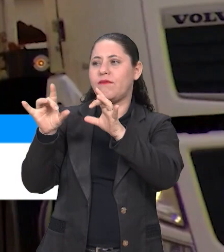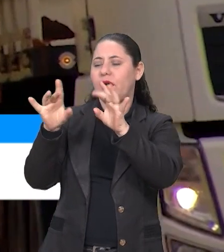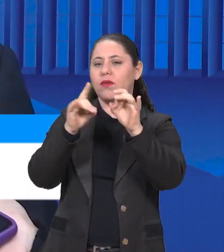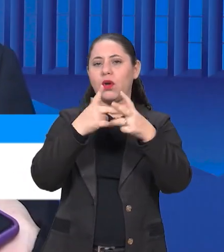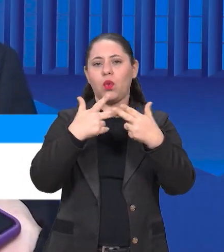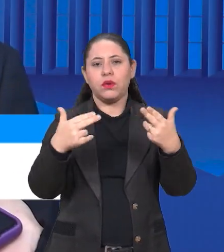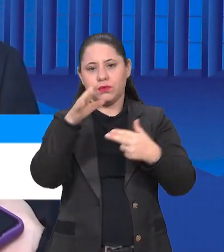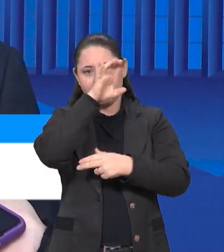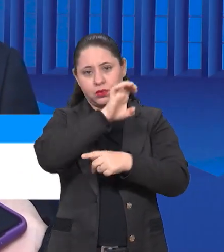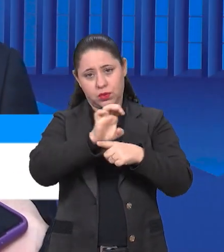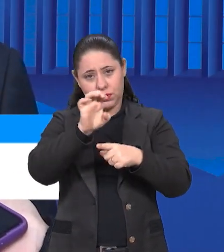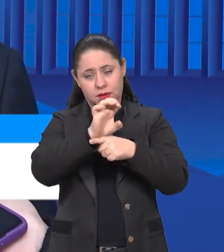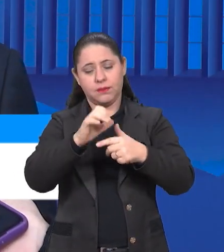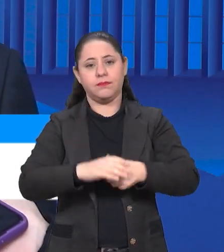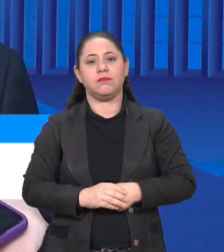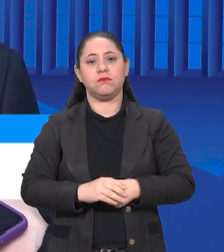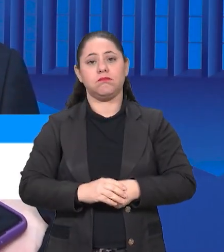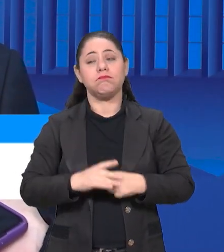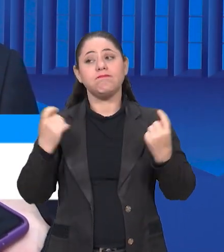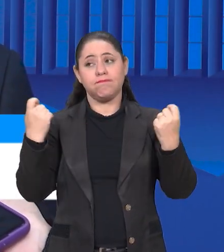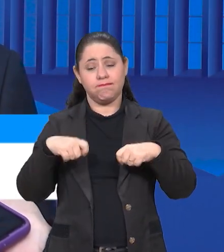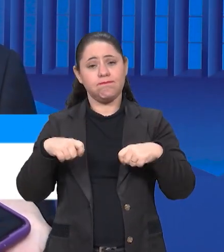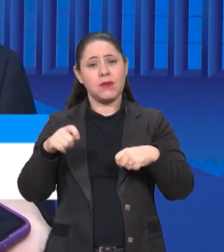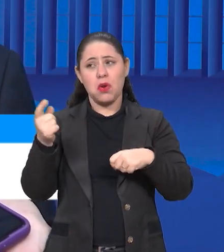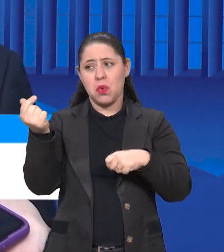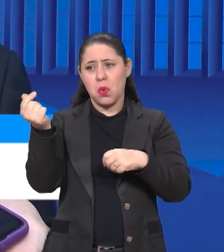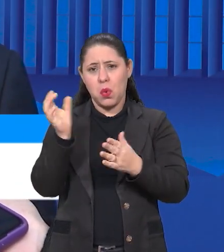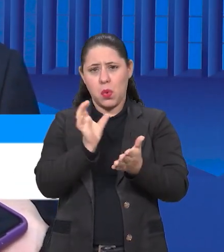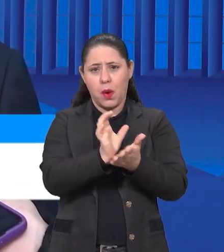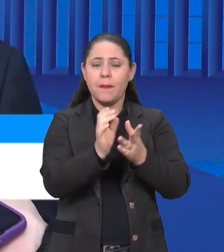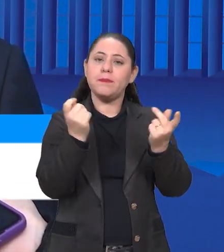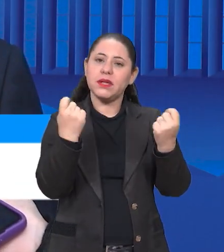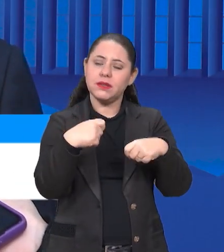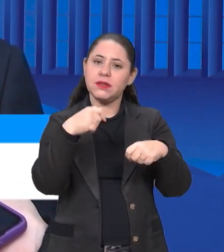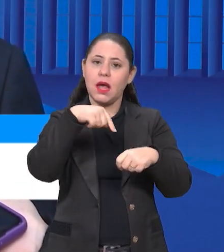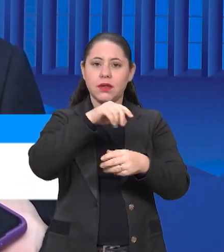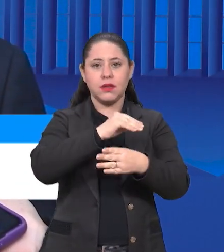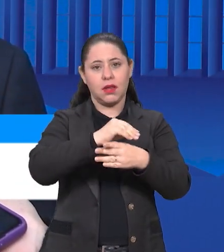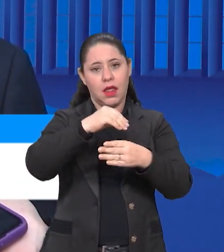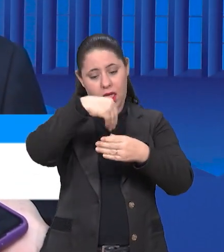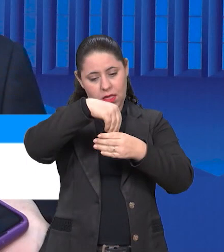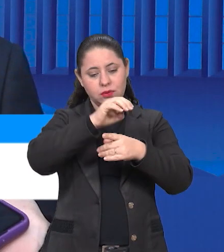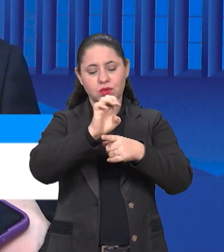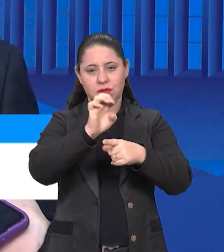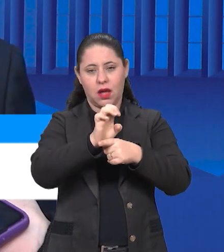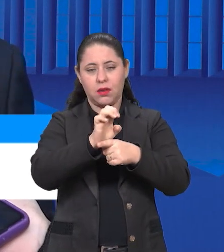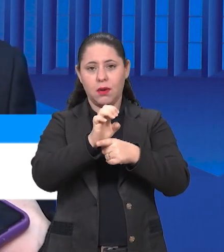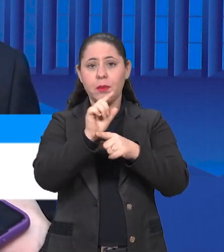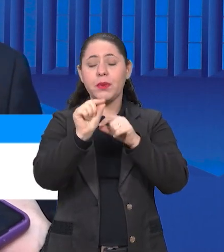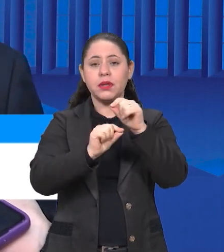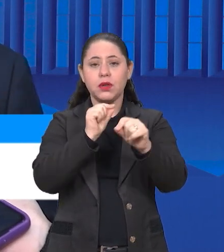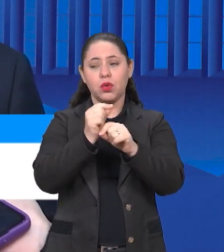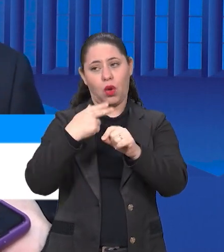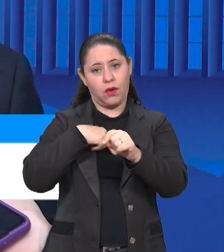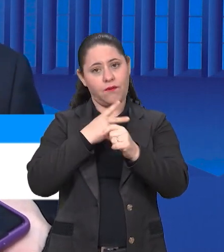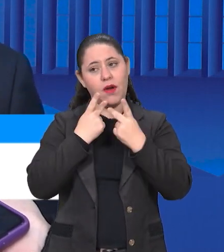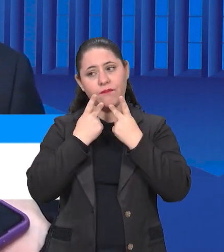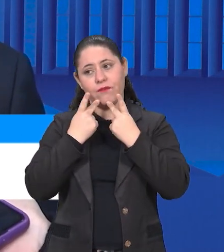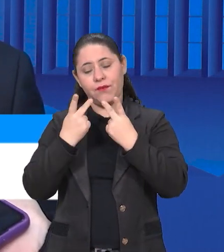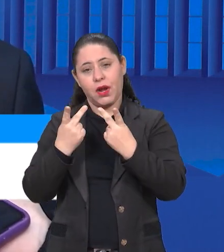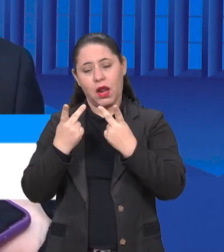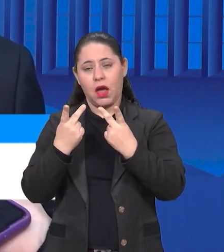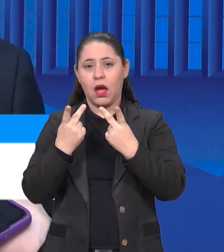do estado. São todos esses investimentos que são necessários fazer no nosso estado para que esses investimentos que